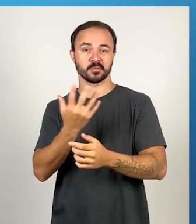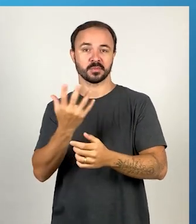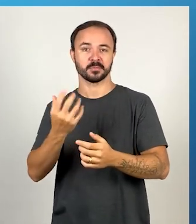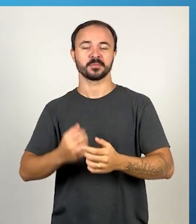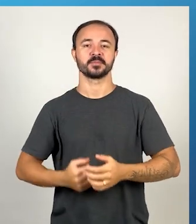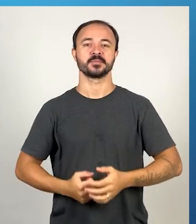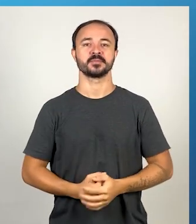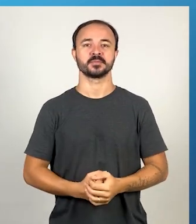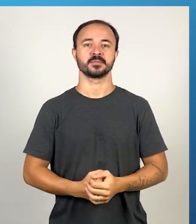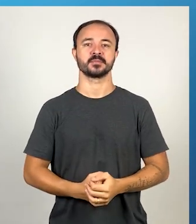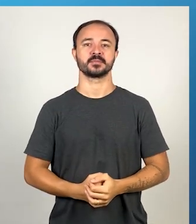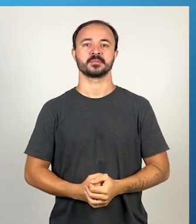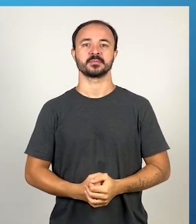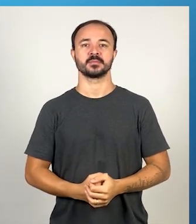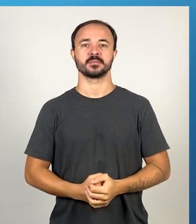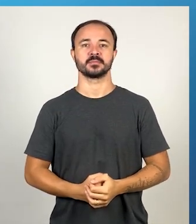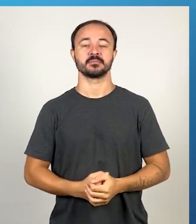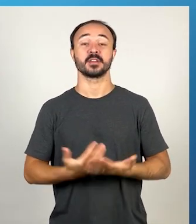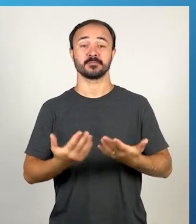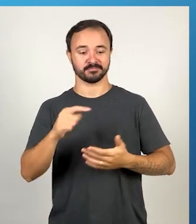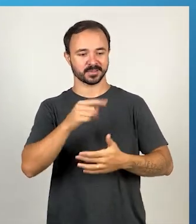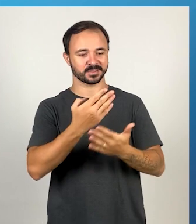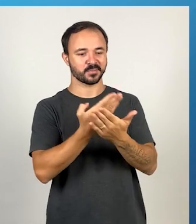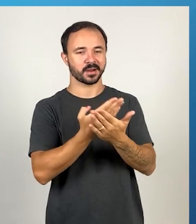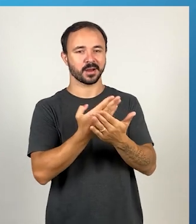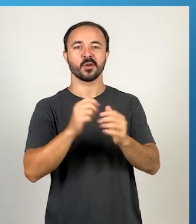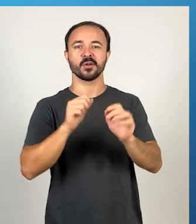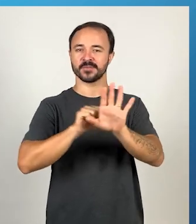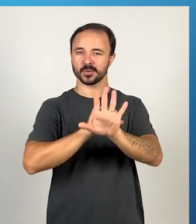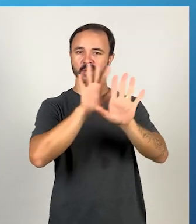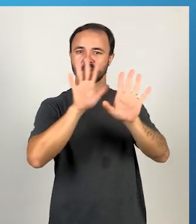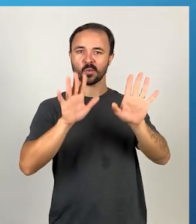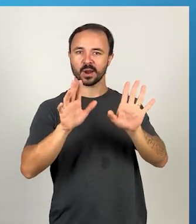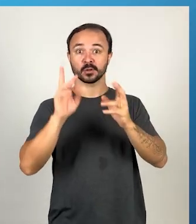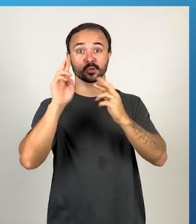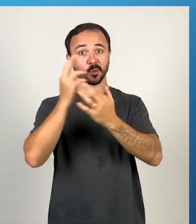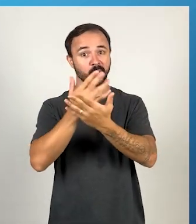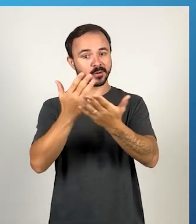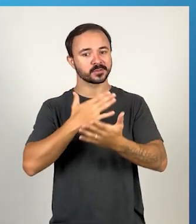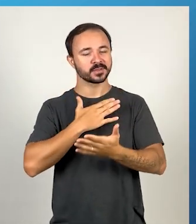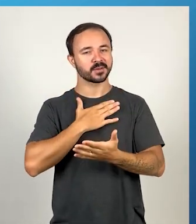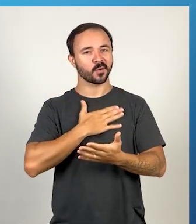número. Essa foi a nossa aula sobre figuras de linguagem, espero que tenham